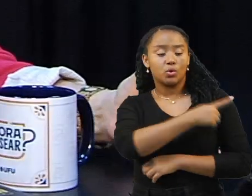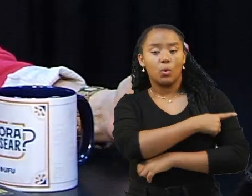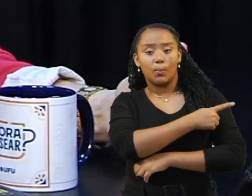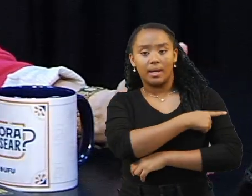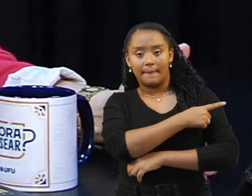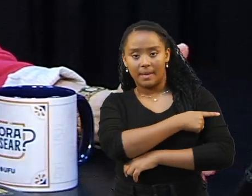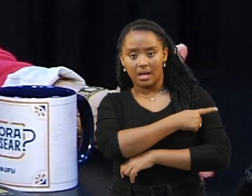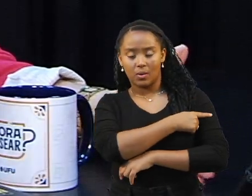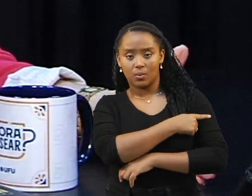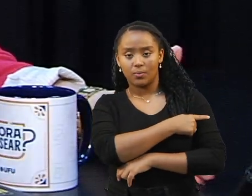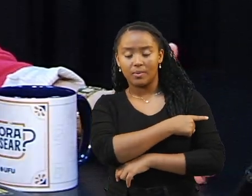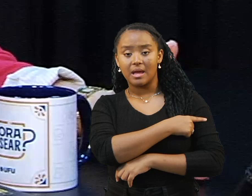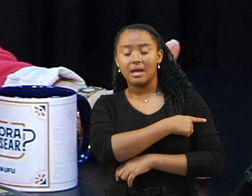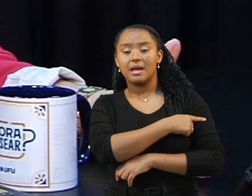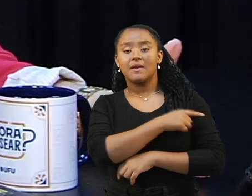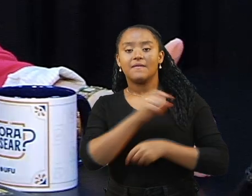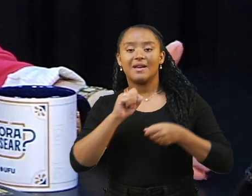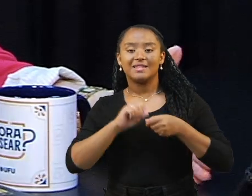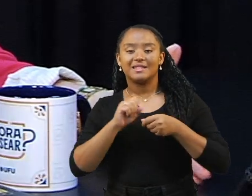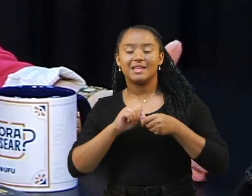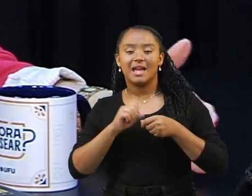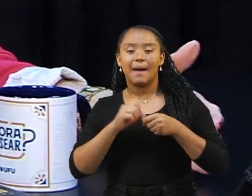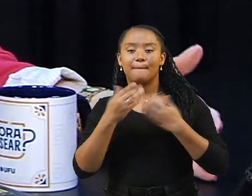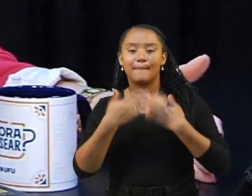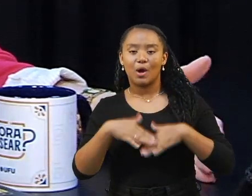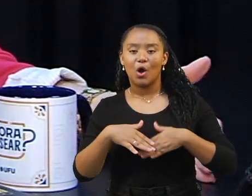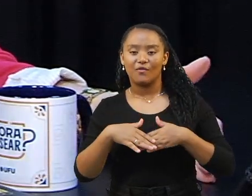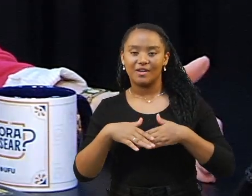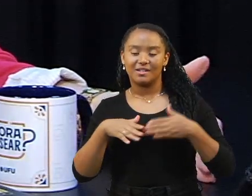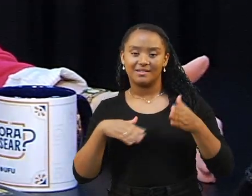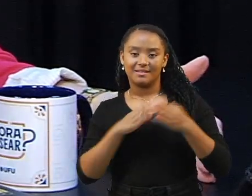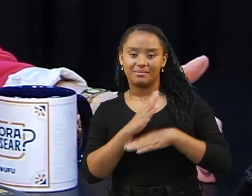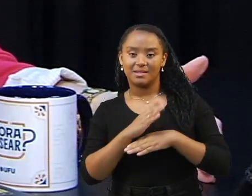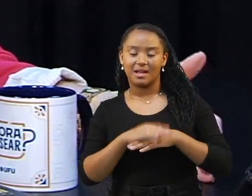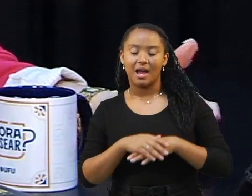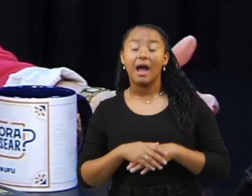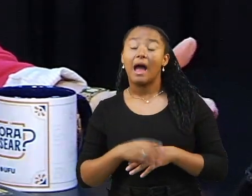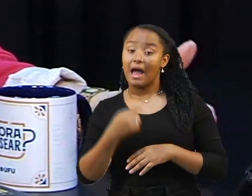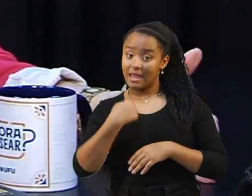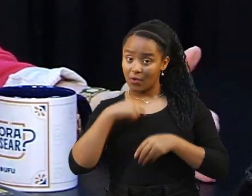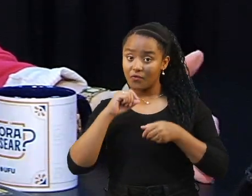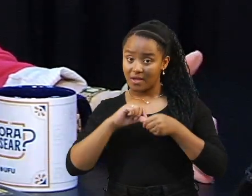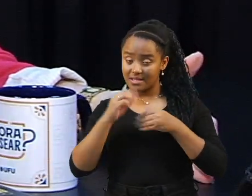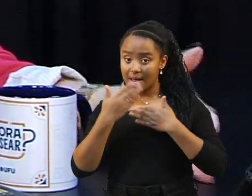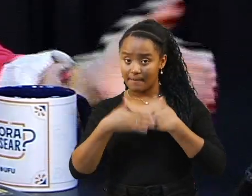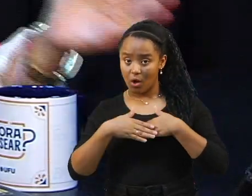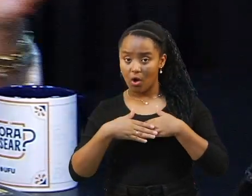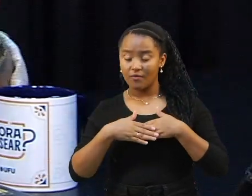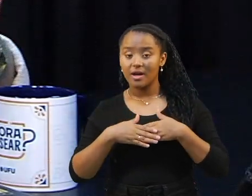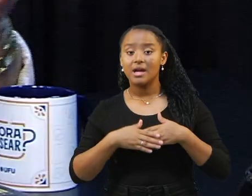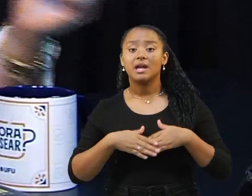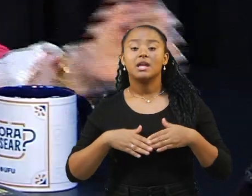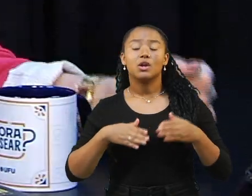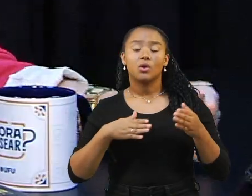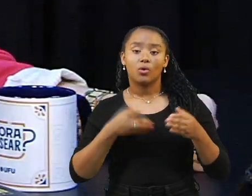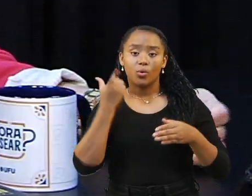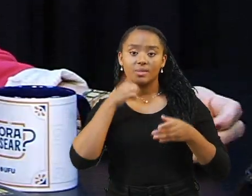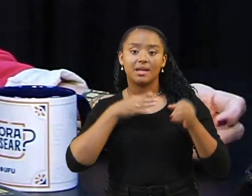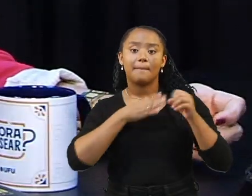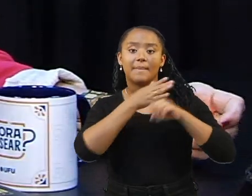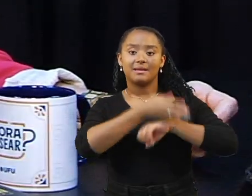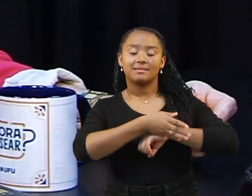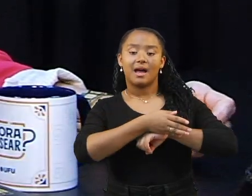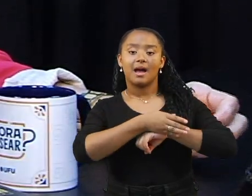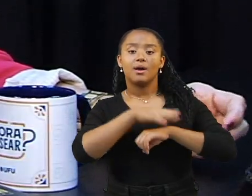admissão, eu fiz admissão e passei e fiz Bueno Brandão. Aí, quando terminei, passei